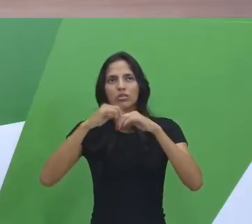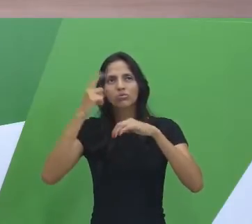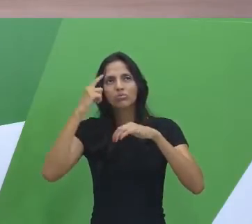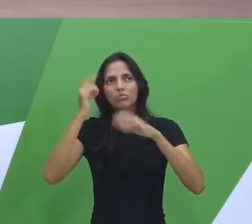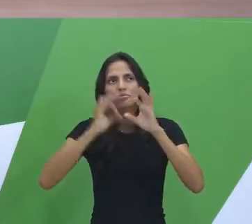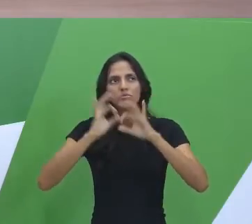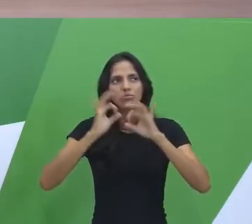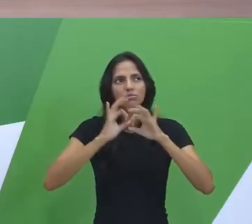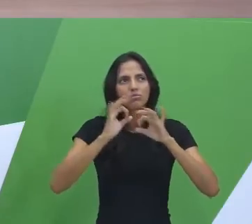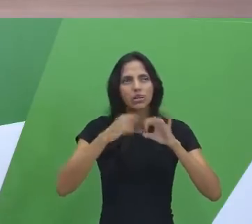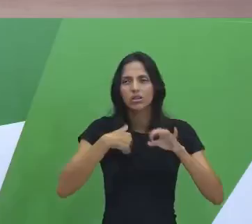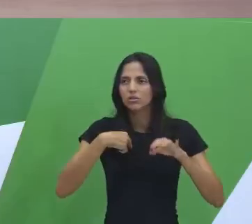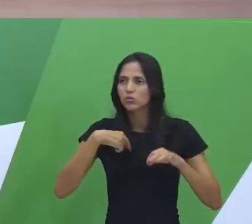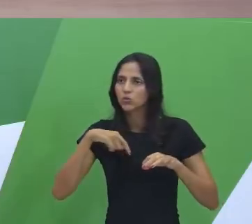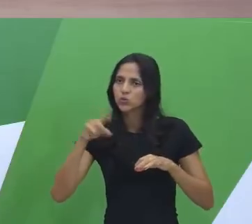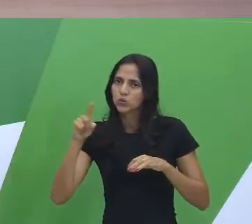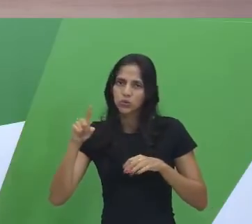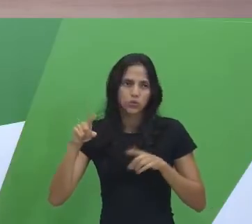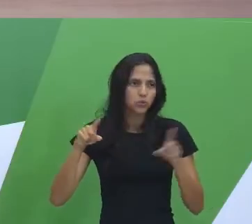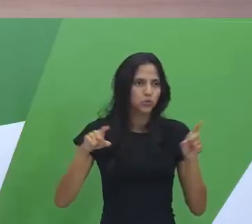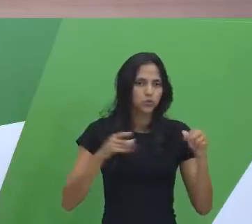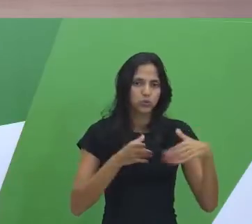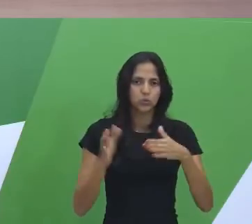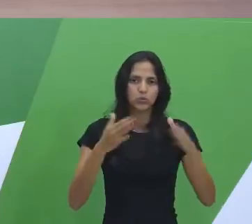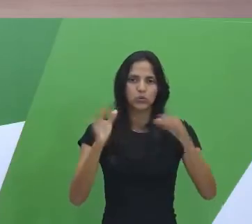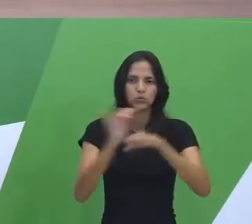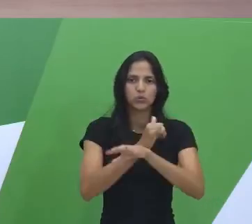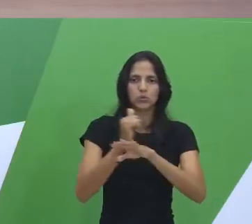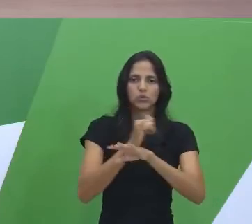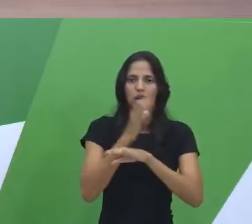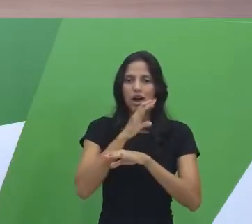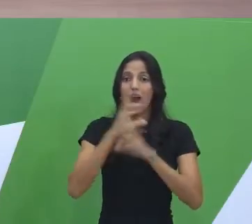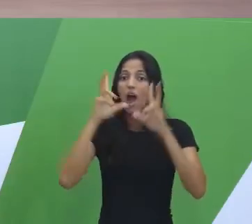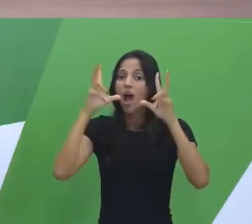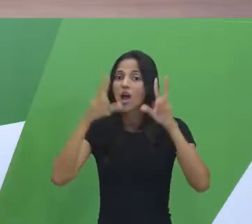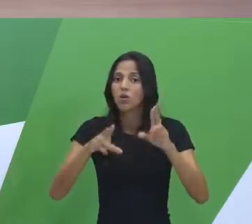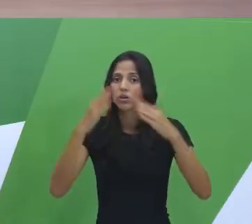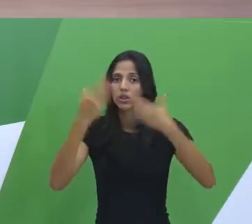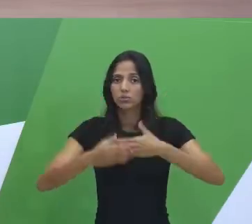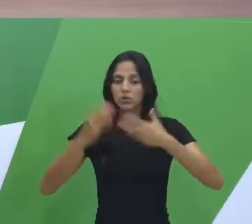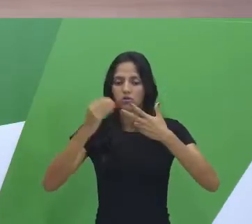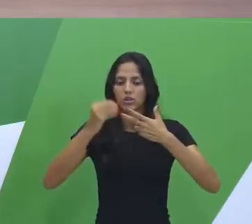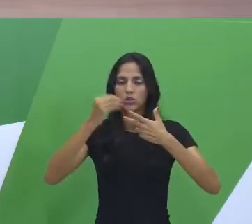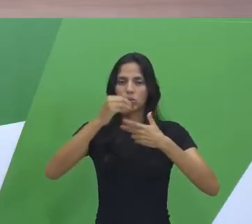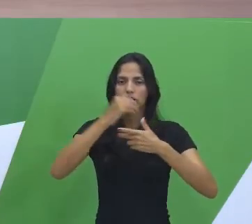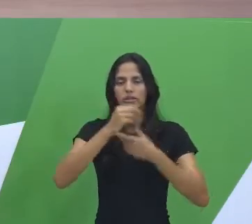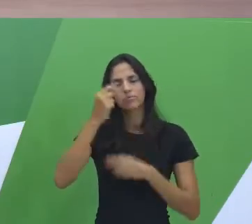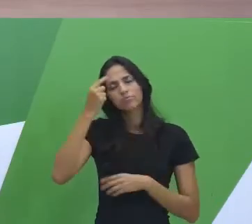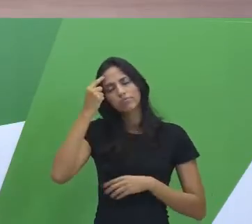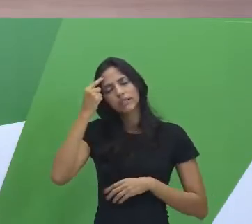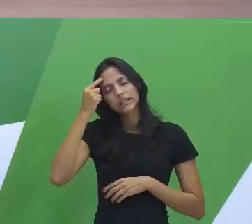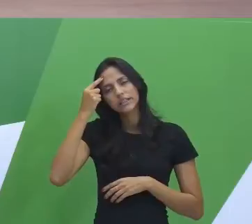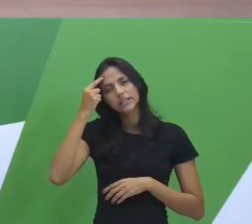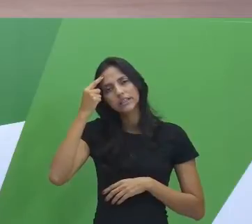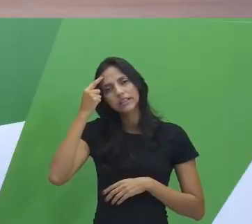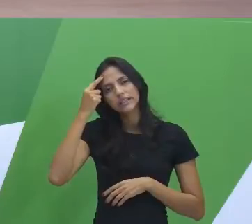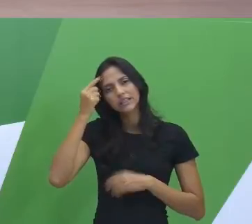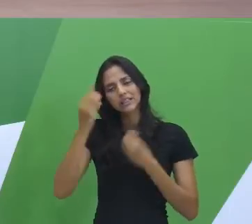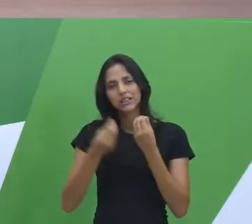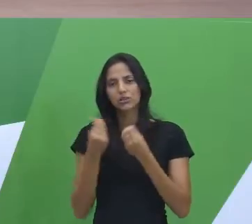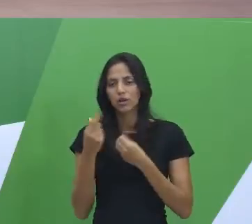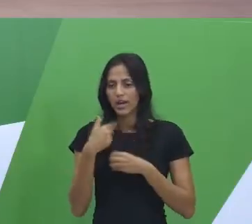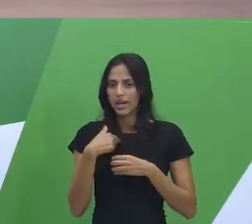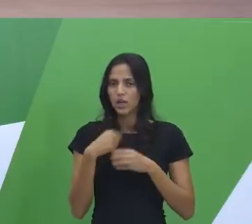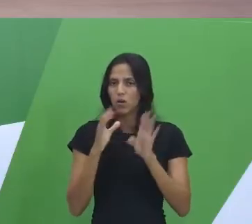A mesma coisa vai acontecer com você ao ler um item do Enem. Frio, seja frio. Essa é a grande dica do professor